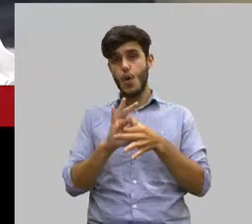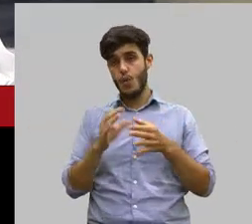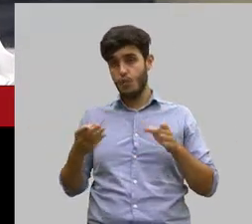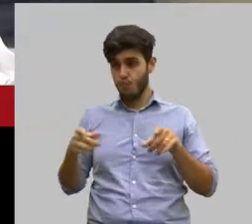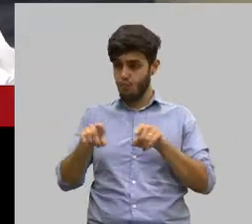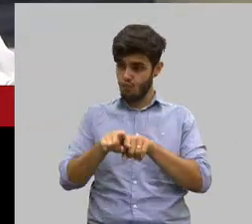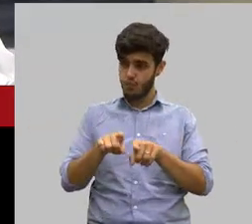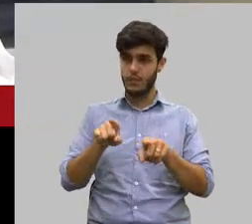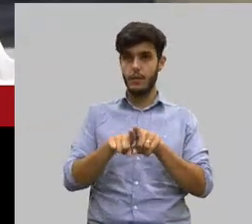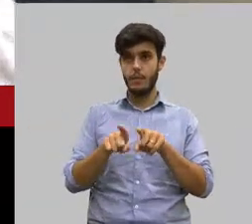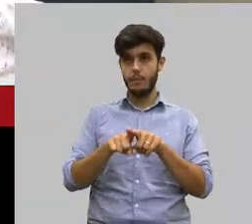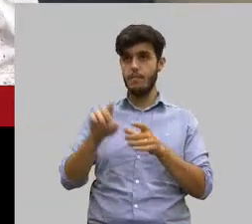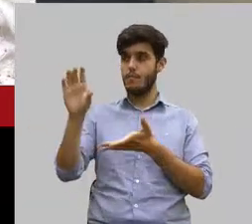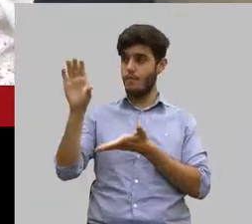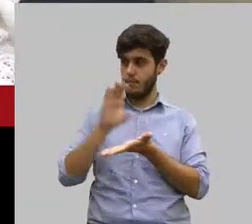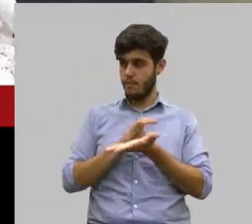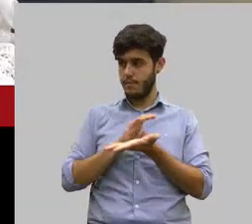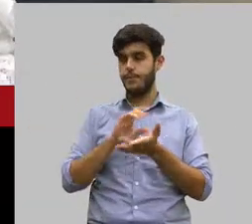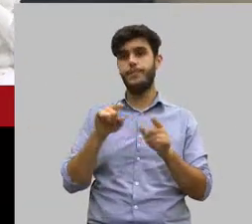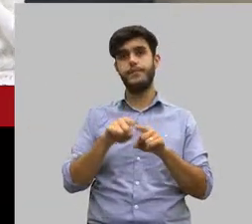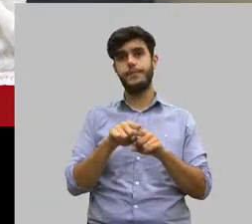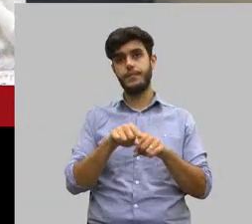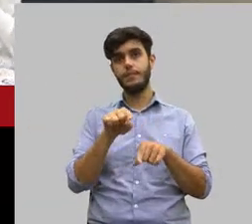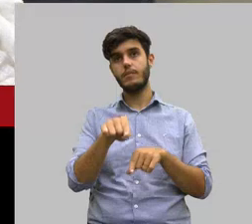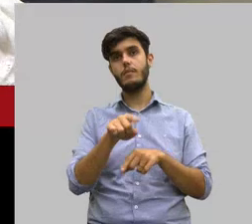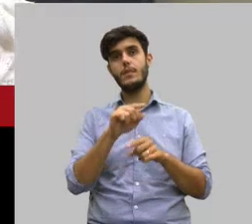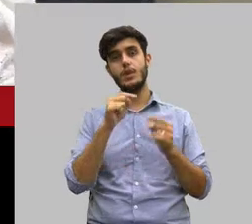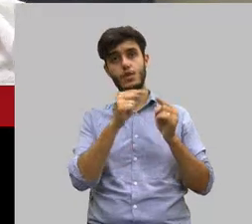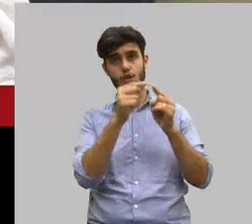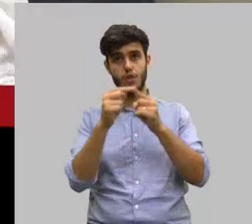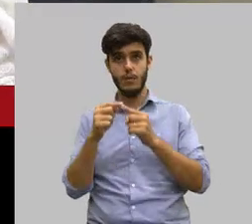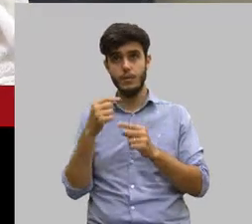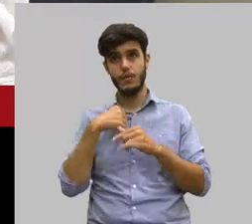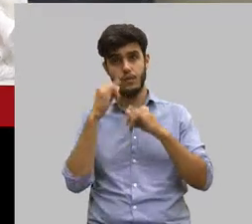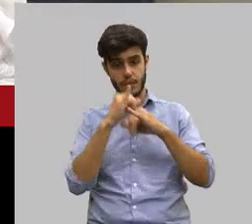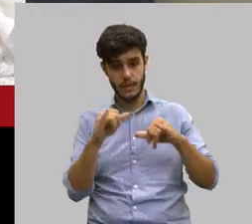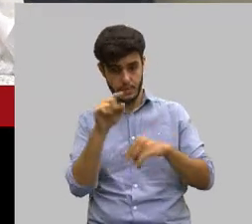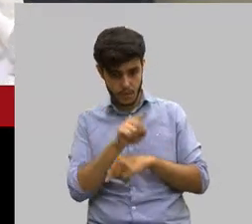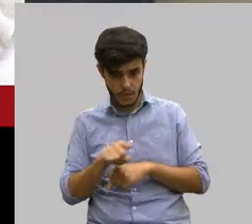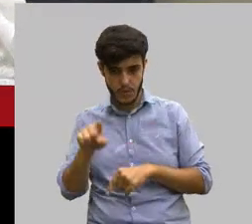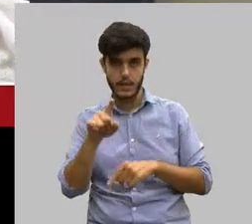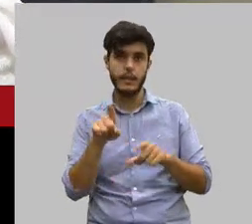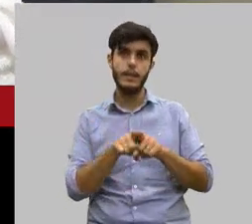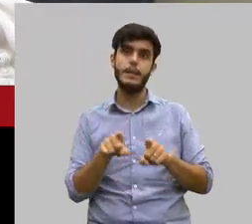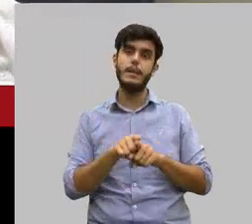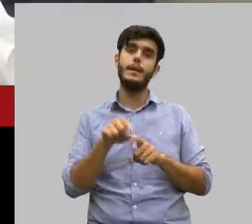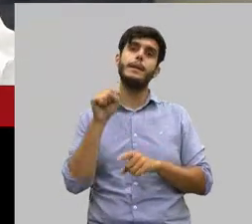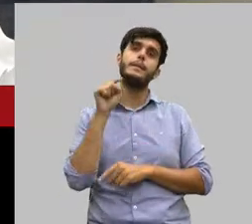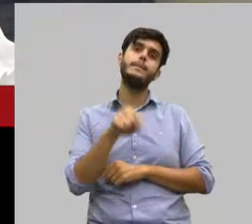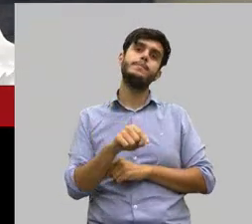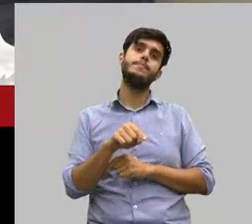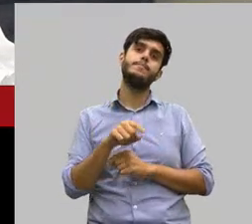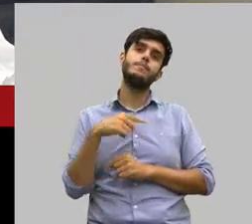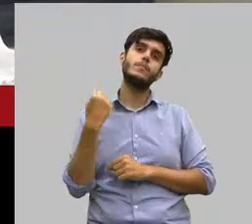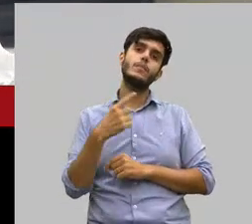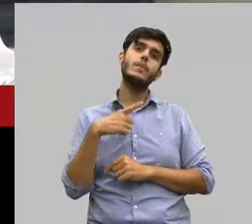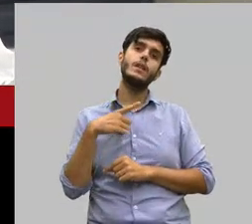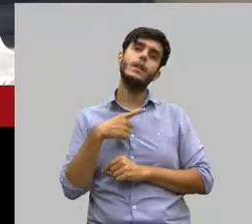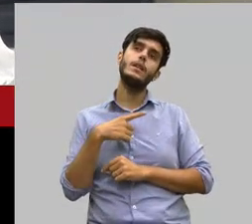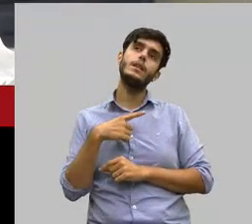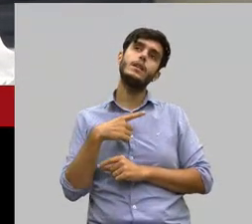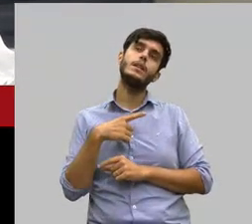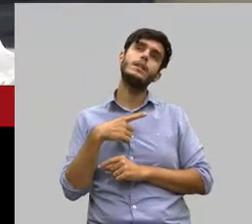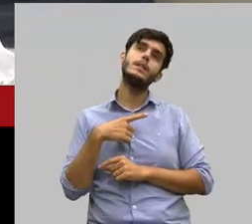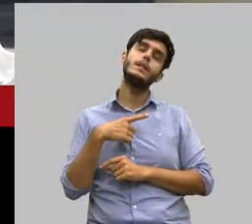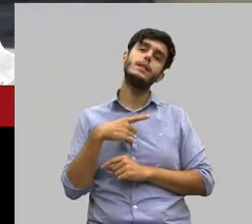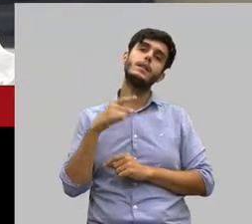né então dentre esses recursos que eu disse pro senhor né que são recursos extraordinários eh nós temos todo toda